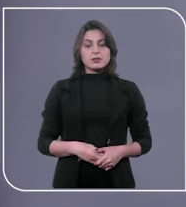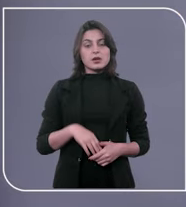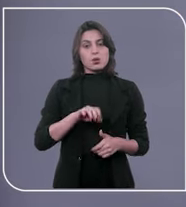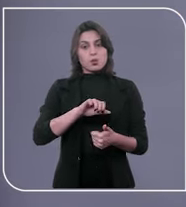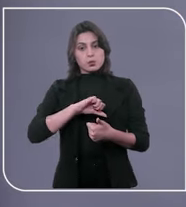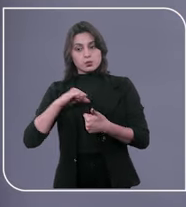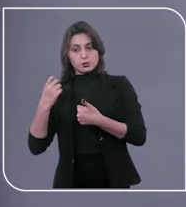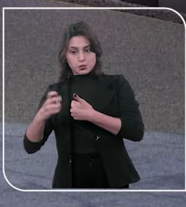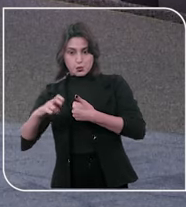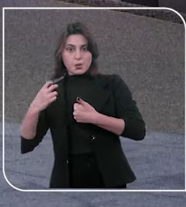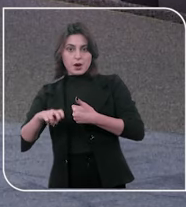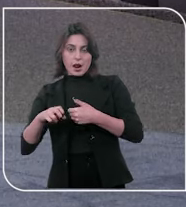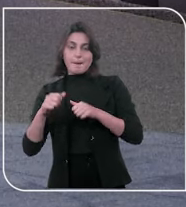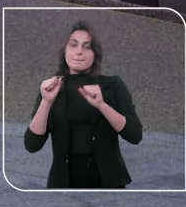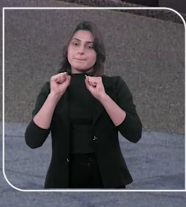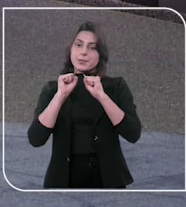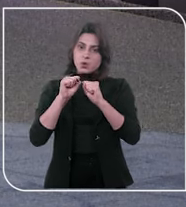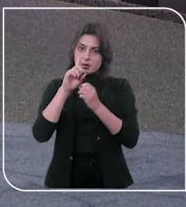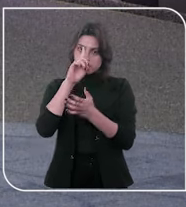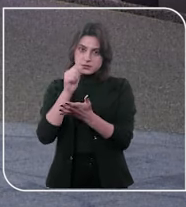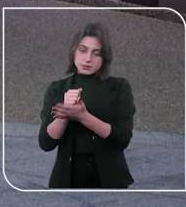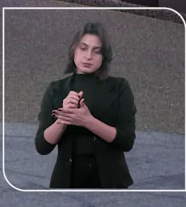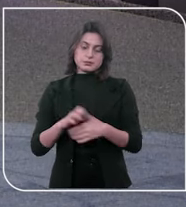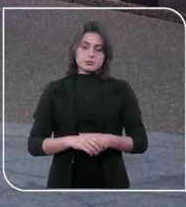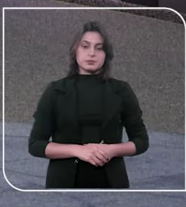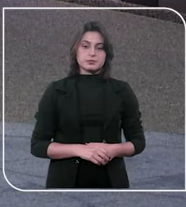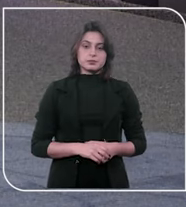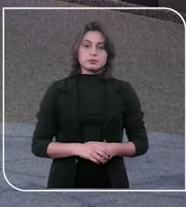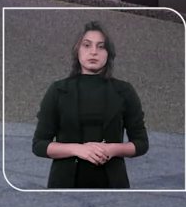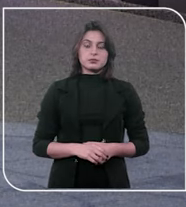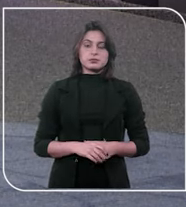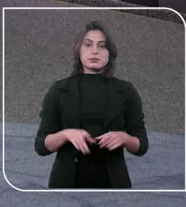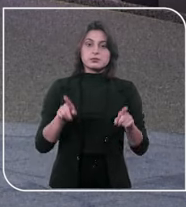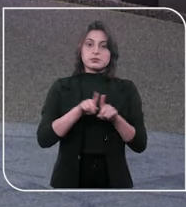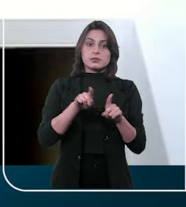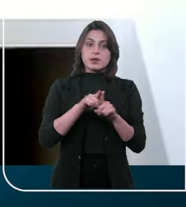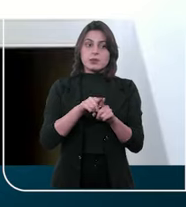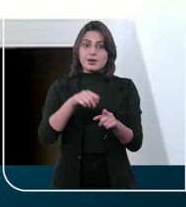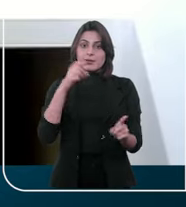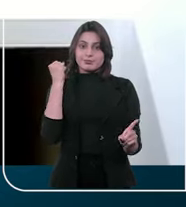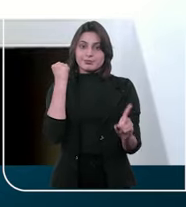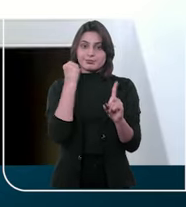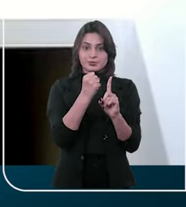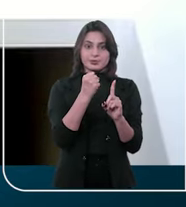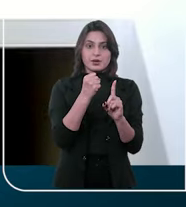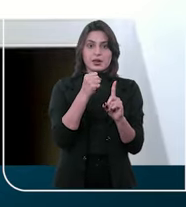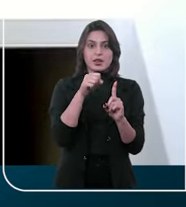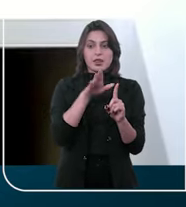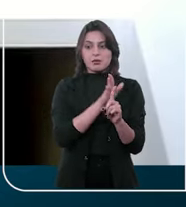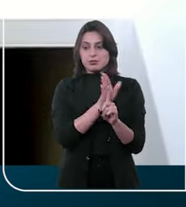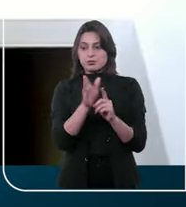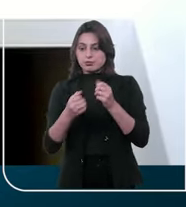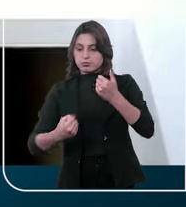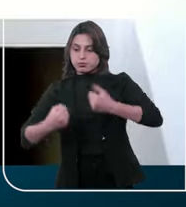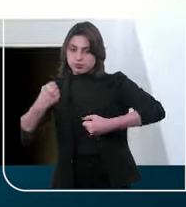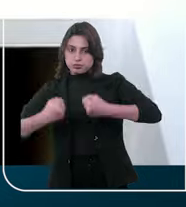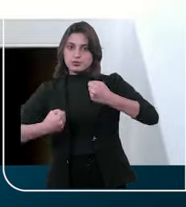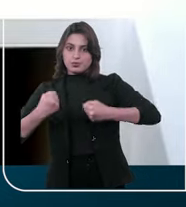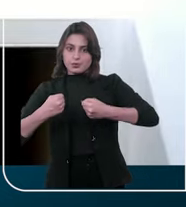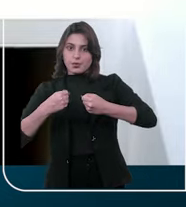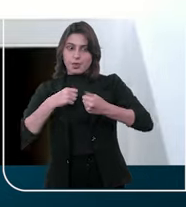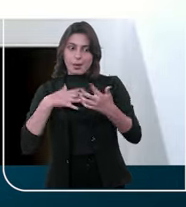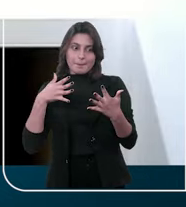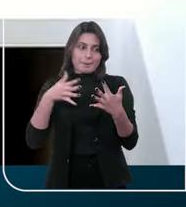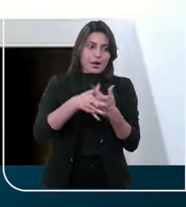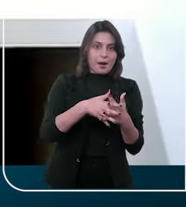indicativo. Em relação ao homicídio praticado na condução de veículo automotor, eu percebo que eu